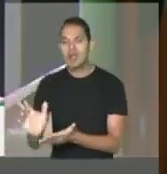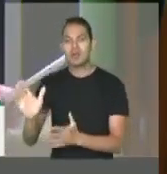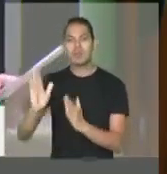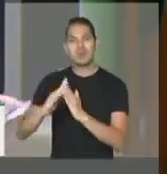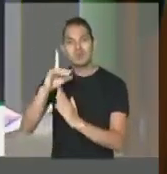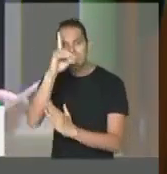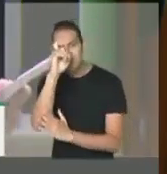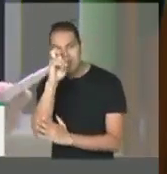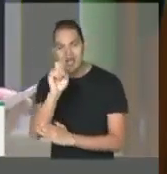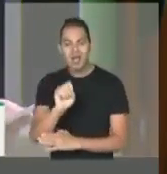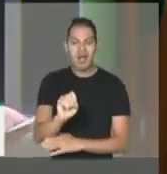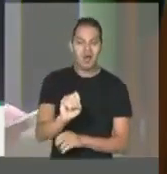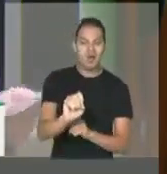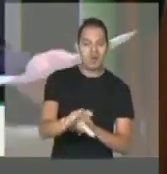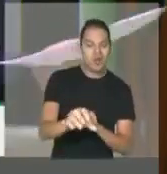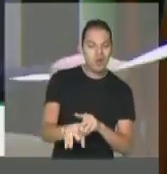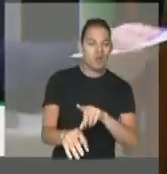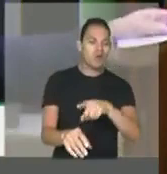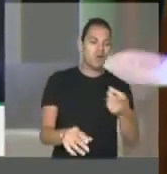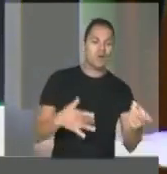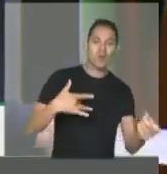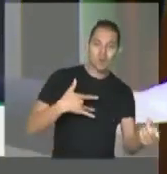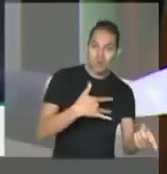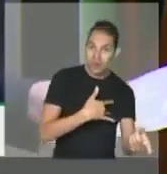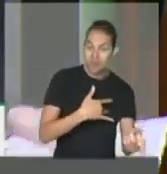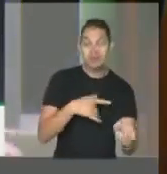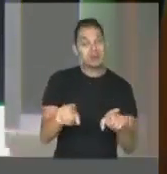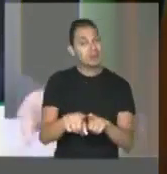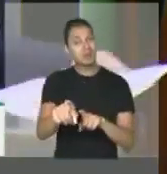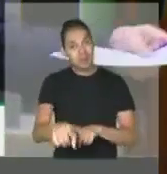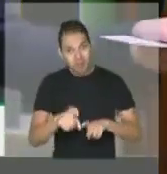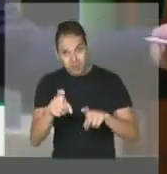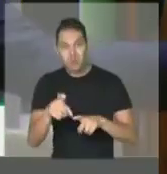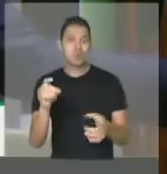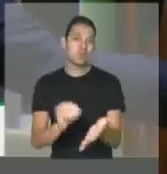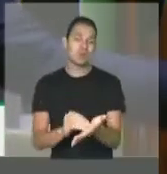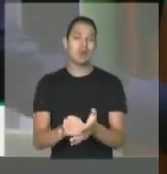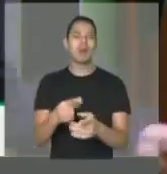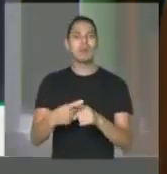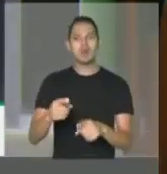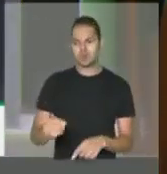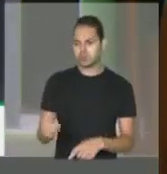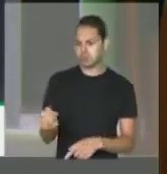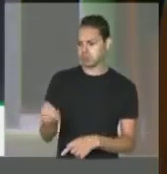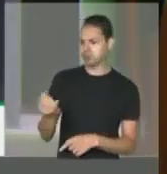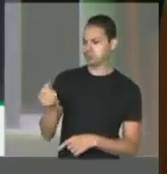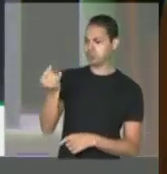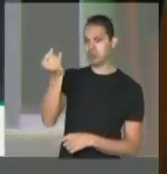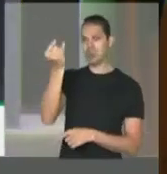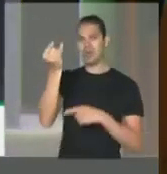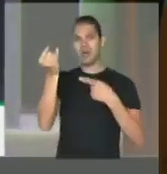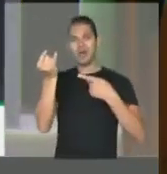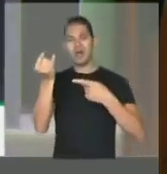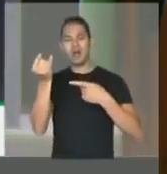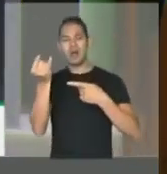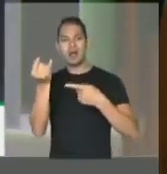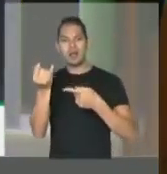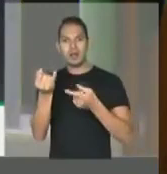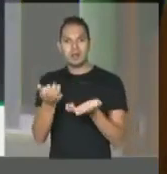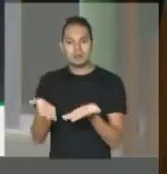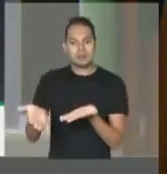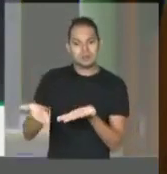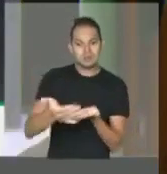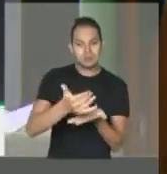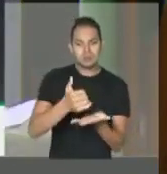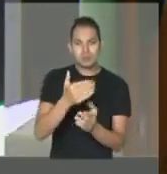para a educação, entre outros setores, inclusive a agricultura, porque esses juros e serviços da dívida estão consumindo